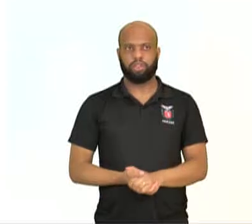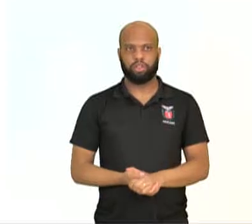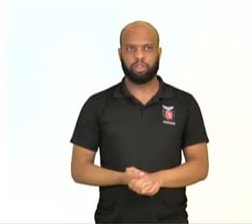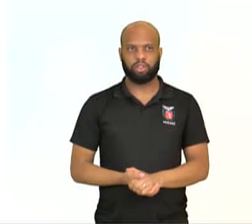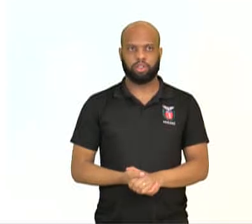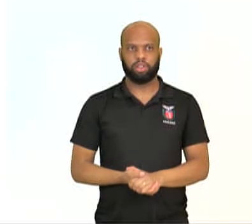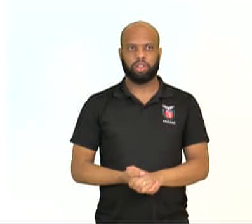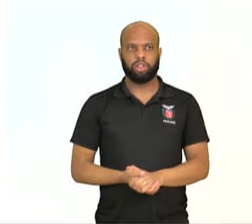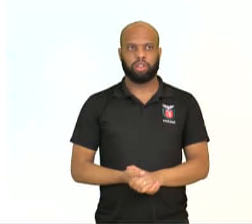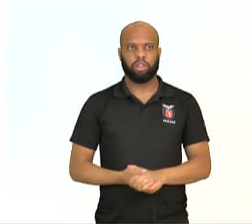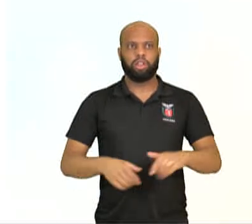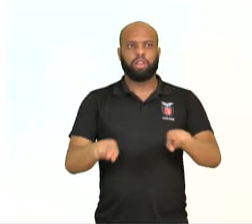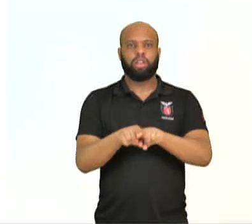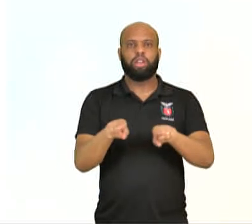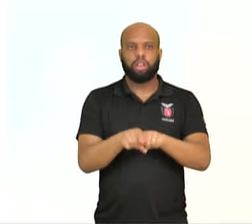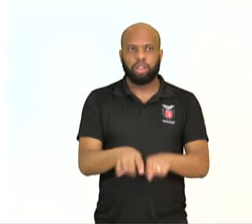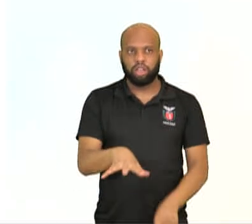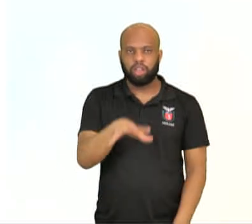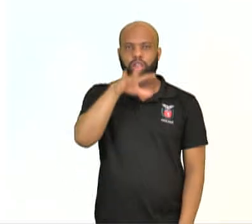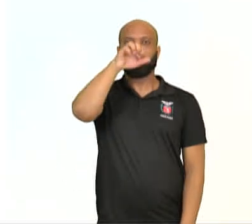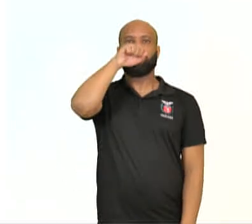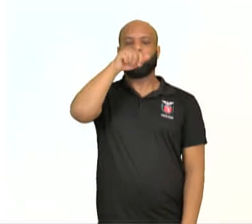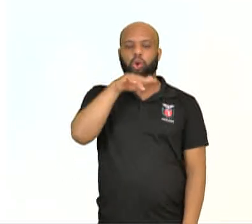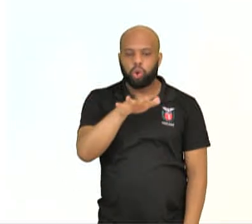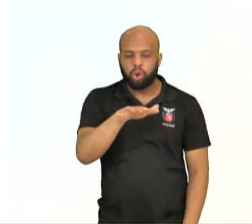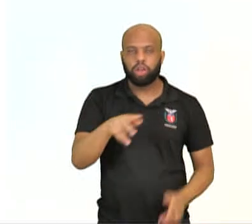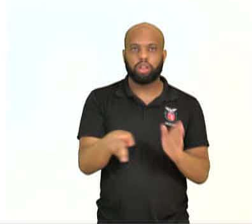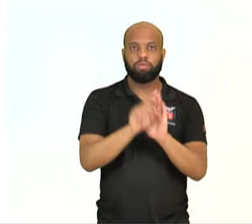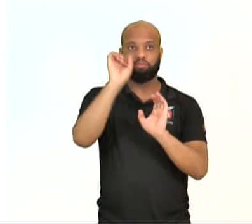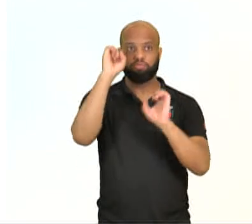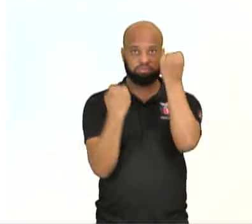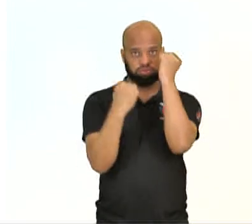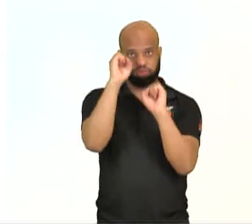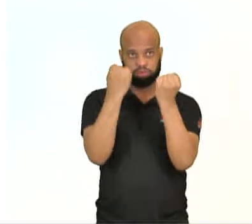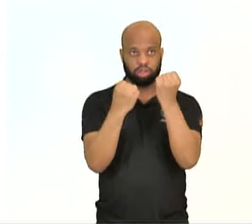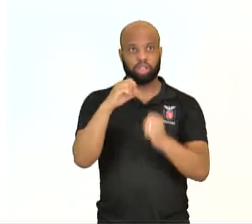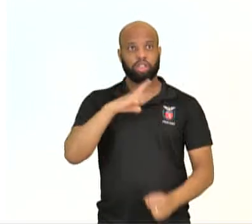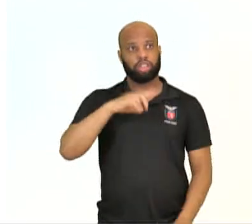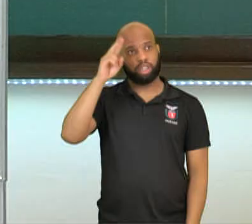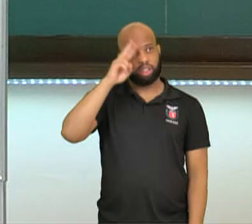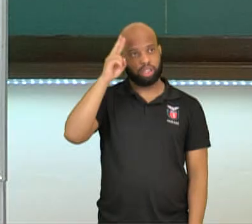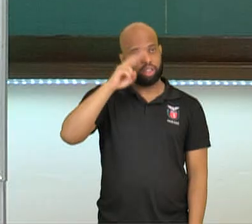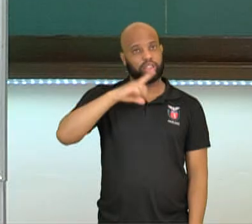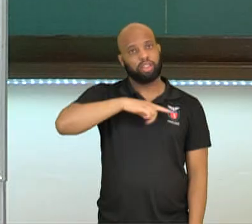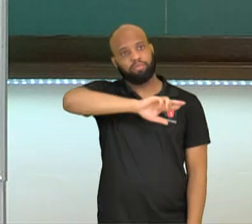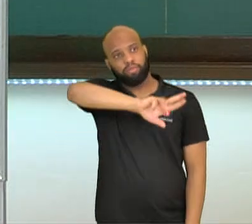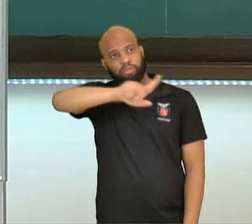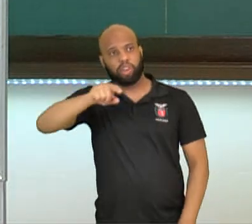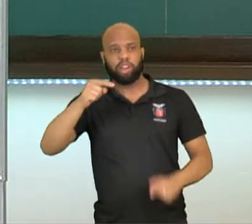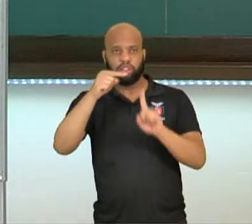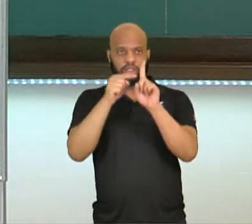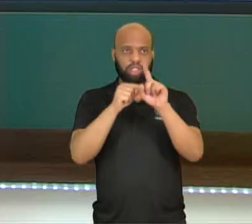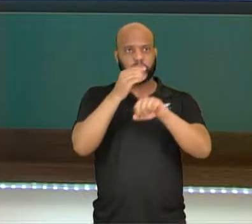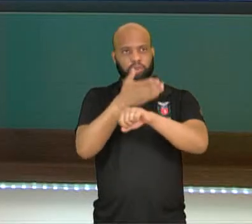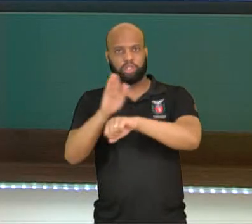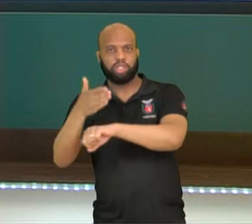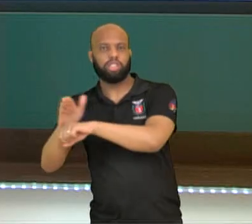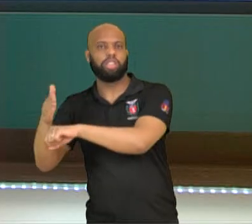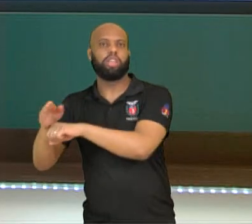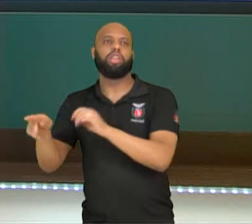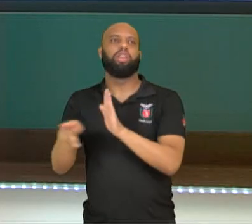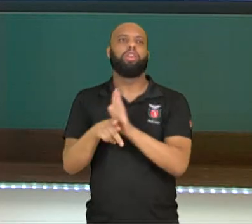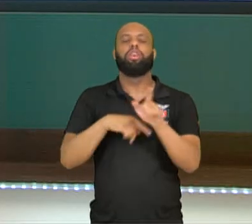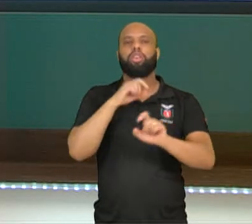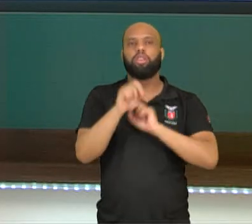E a respiração associada ao exercício físico. Então, nós temos que lembrar que nós temos diversos tipos de treino, tanto treinos aeróbicos